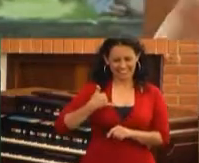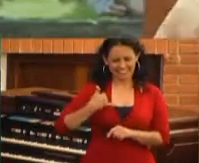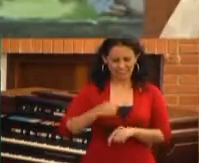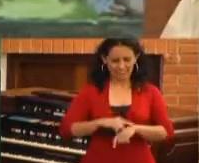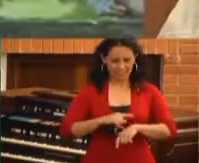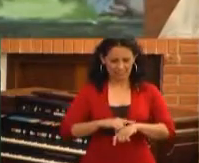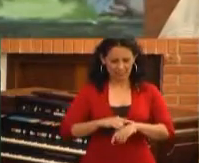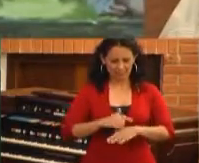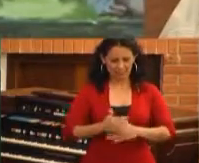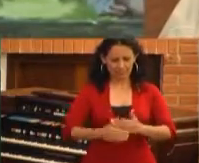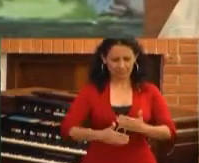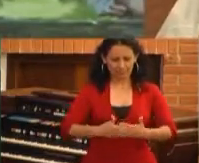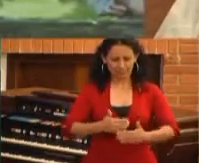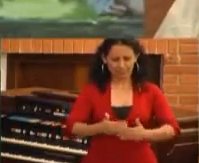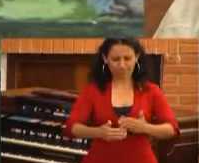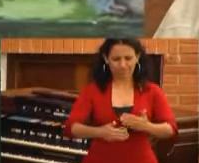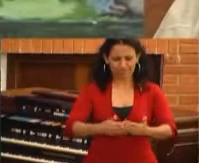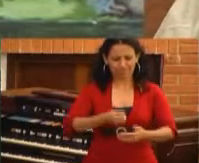vai corroendo.